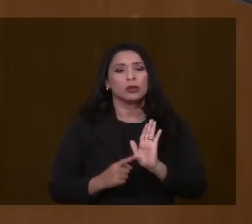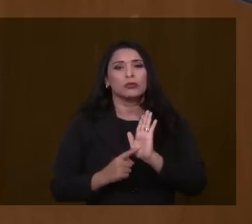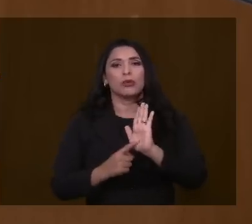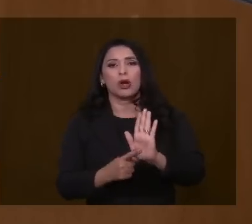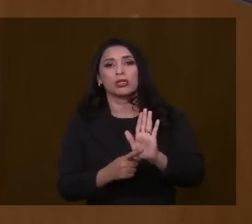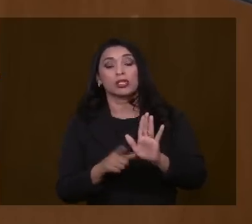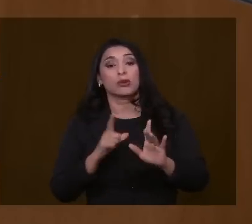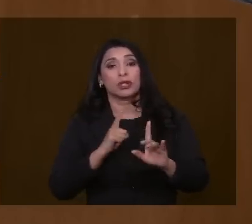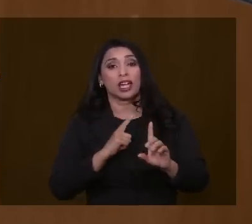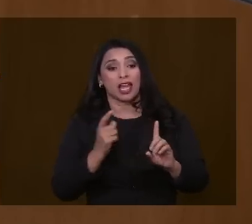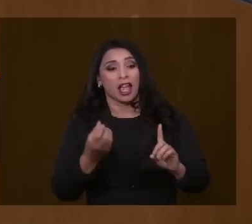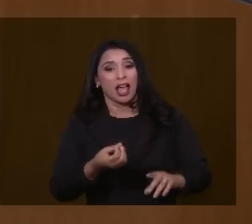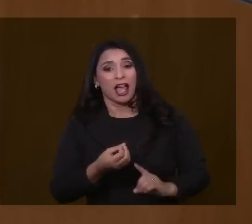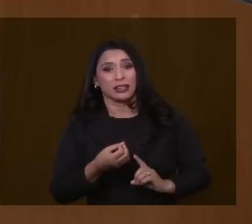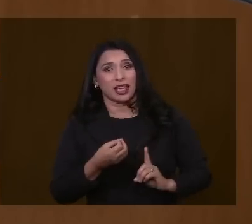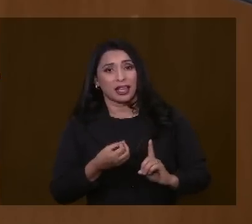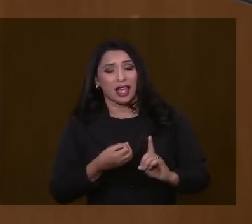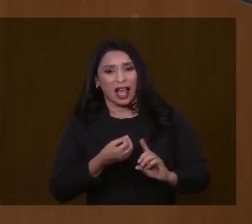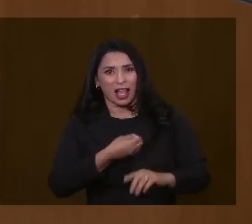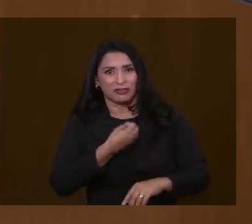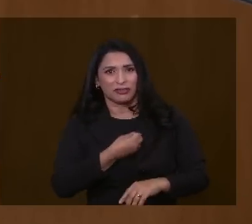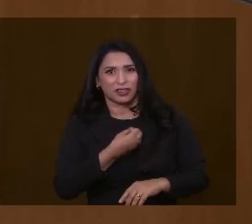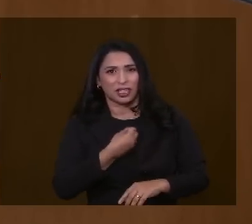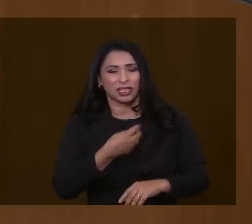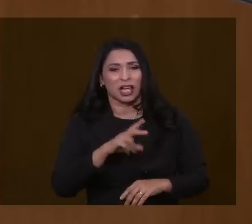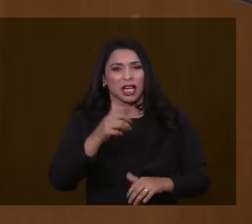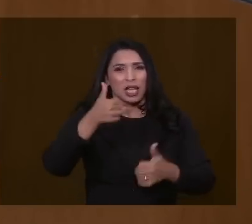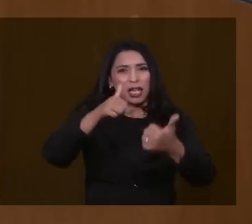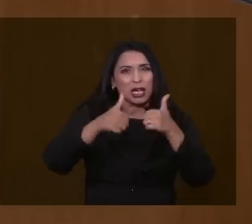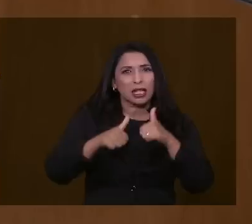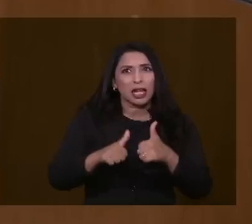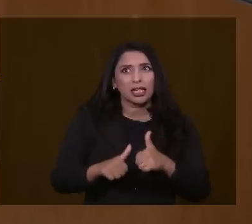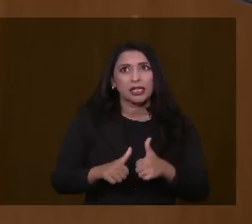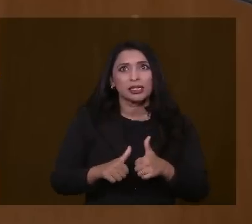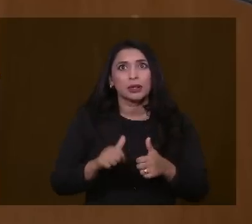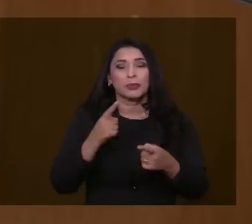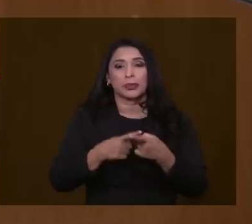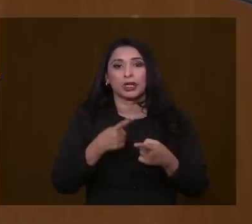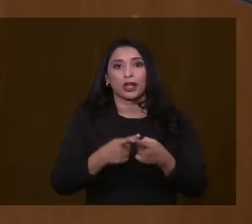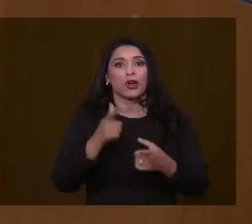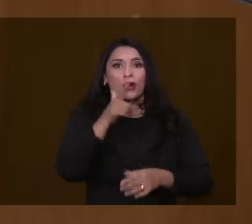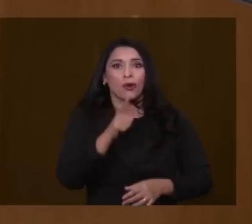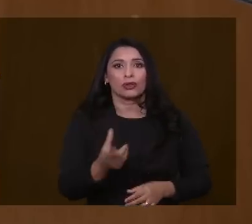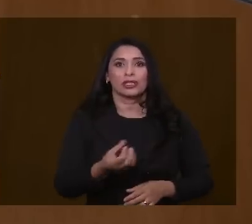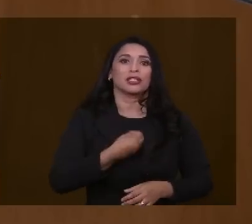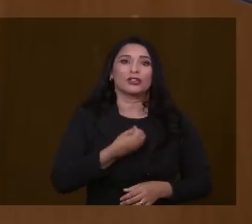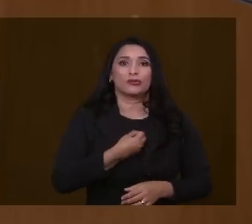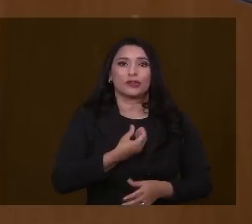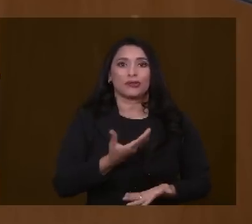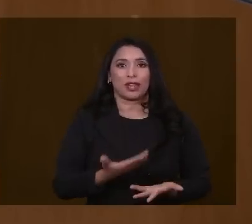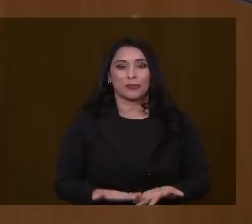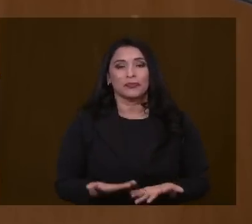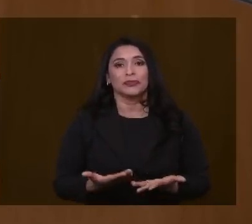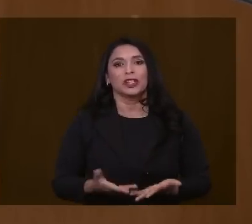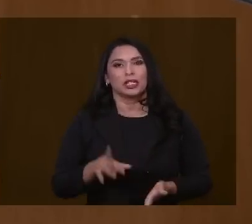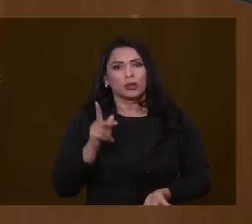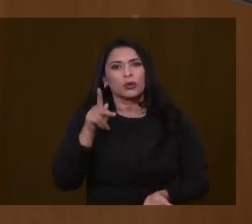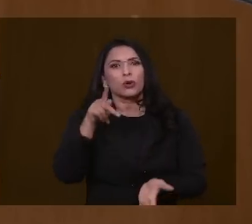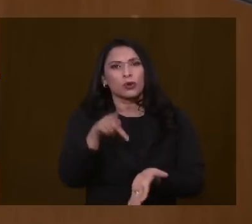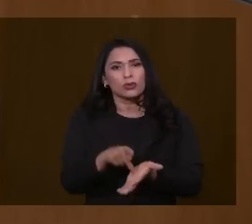sua vida logo após escapar da morte em terrível tempestade e, com sinceridade, avisa que